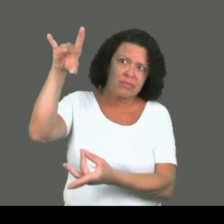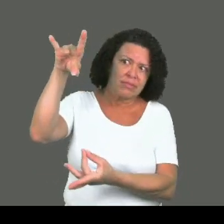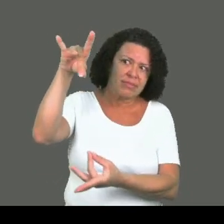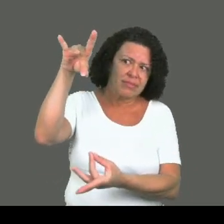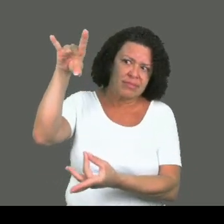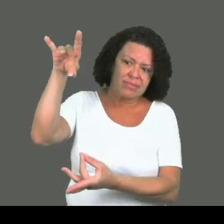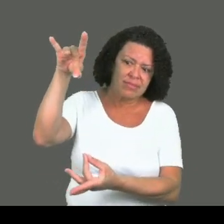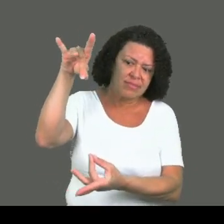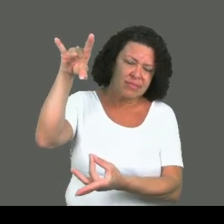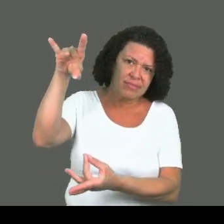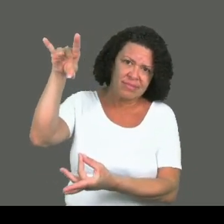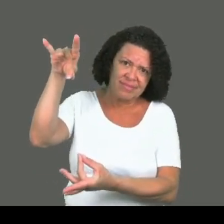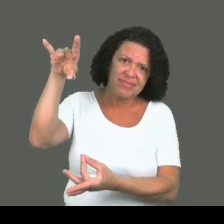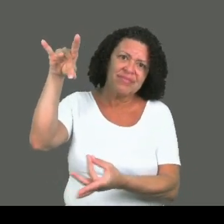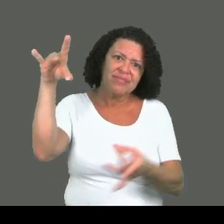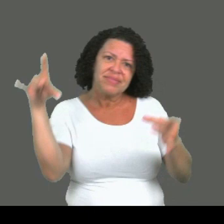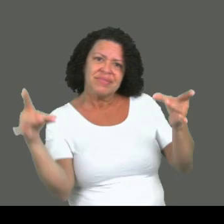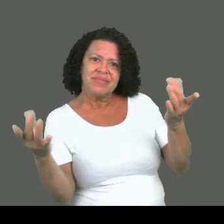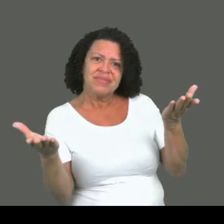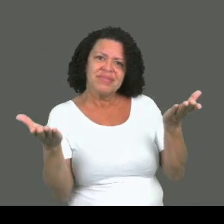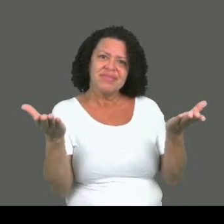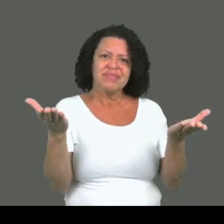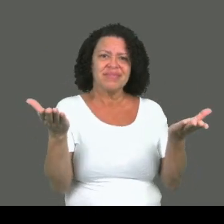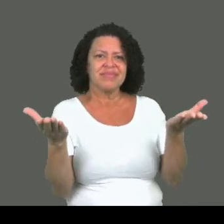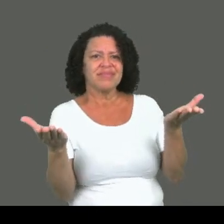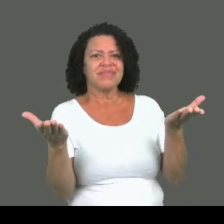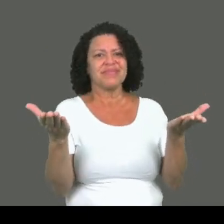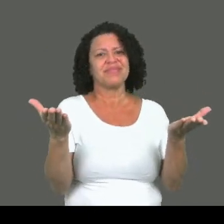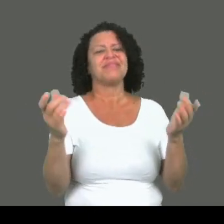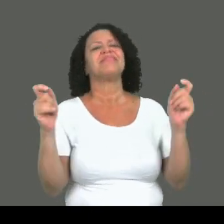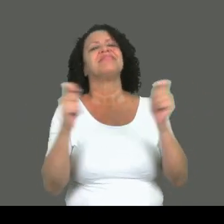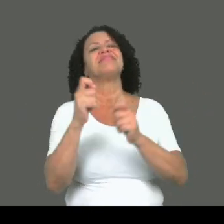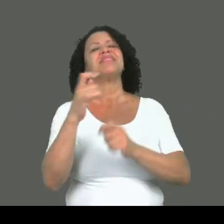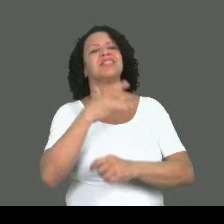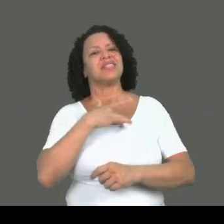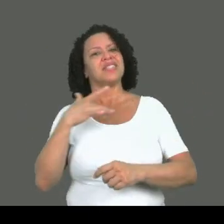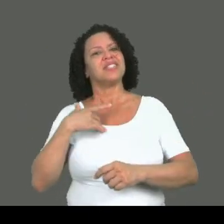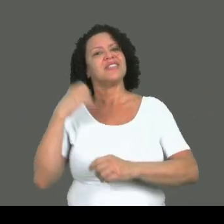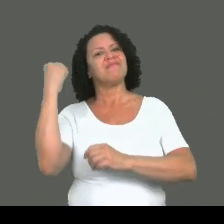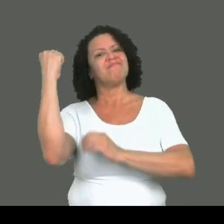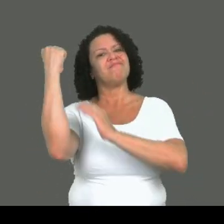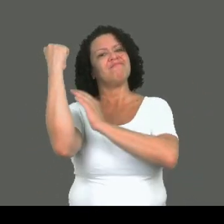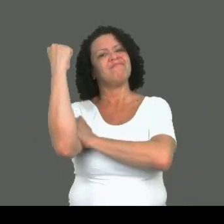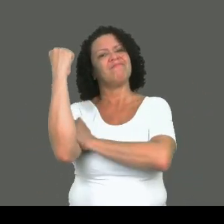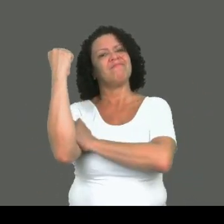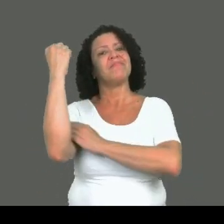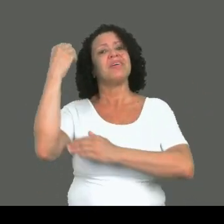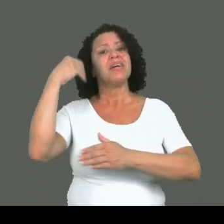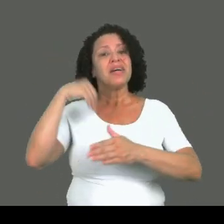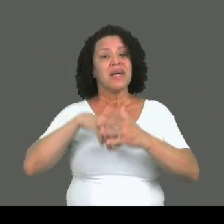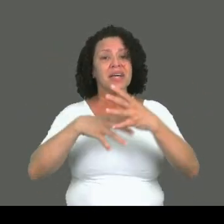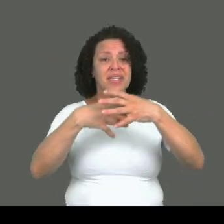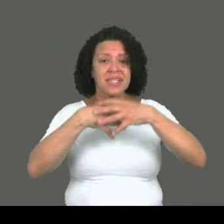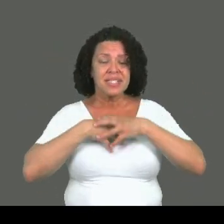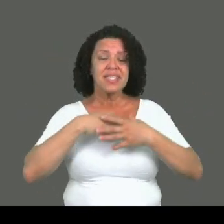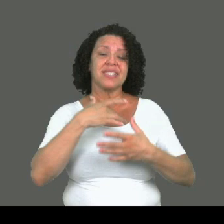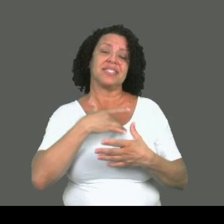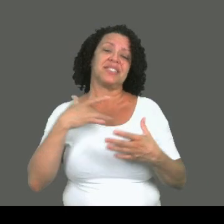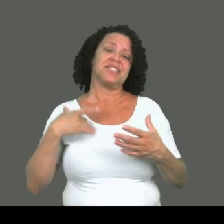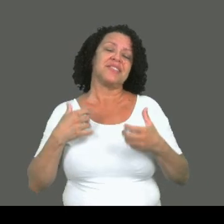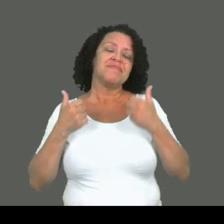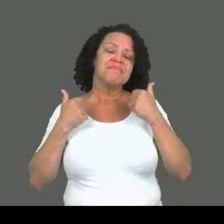que a gente consiga ter forças e ter saúde para aguardar esse período